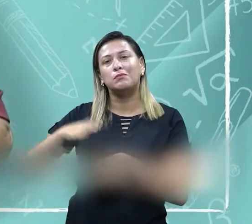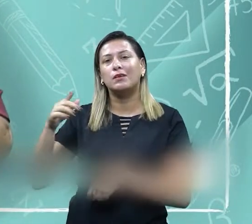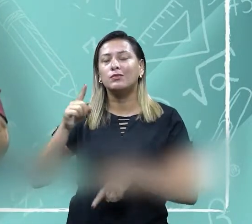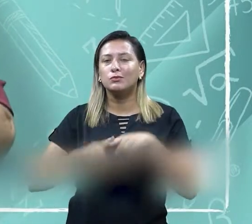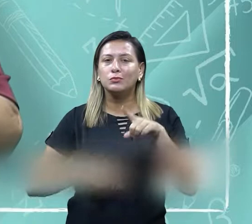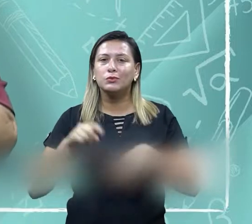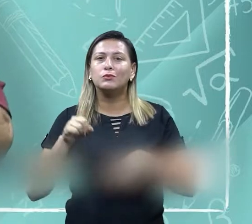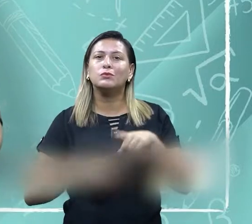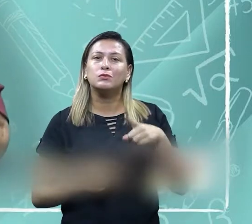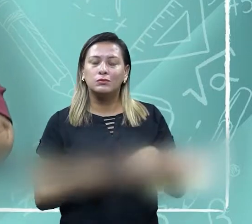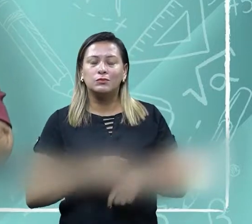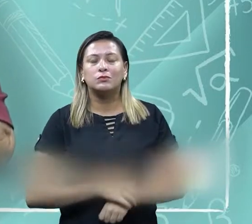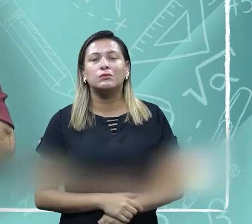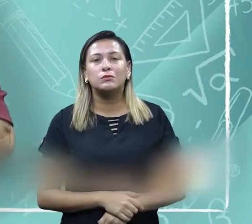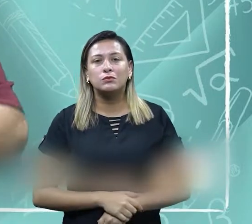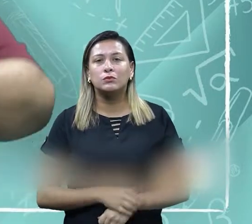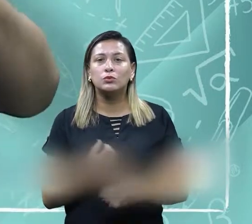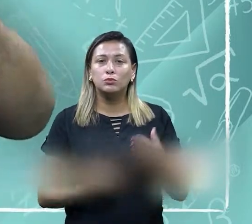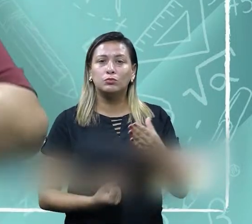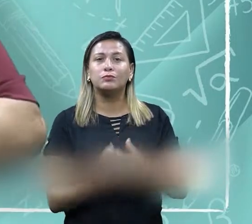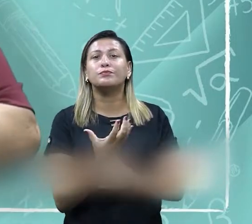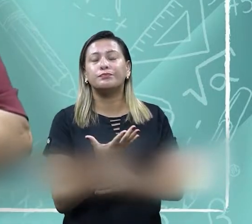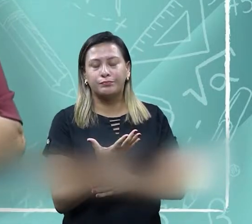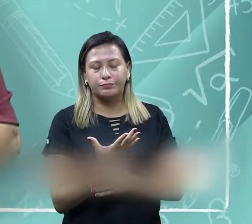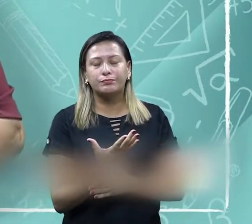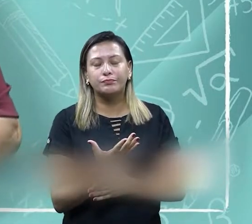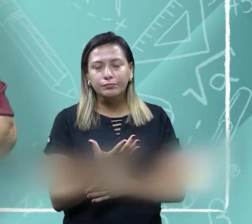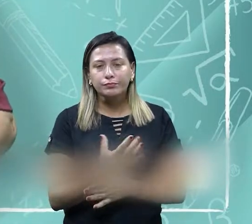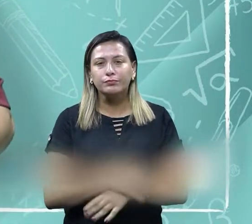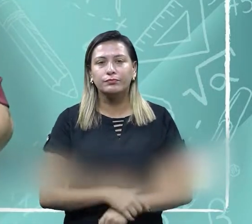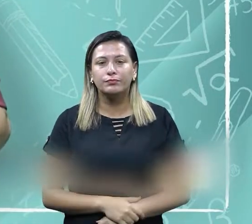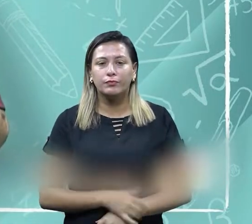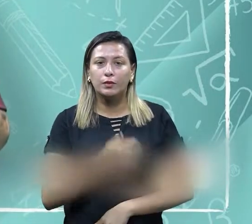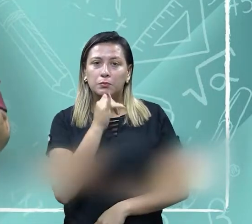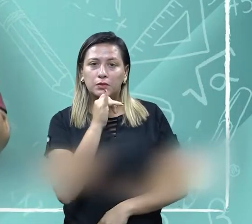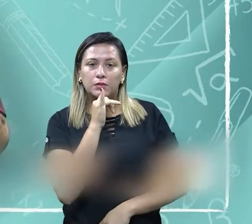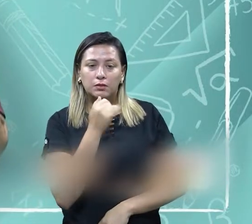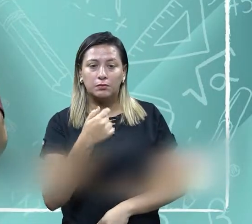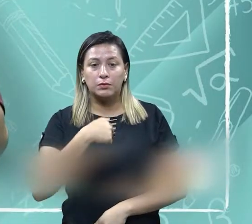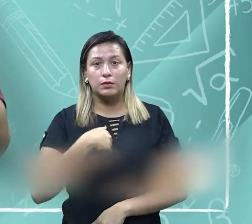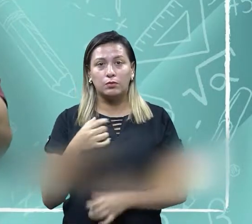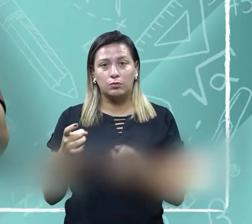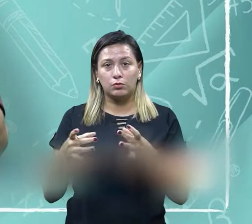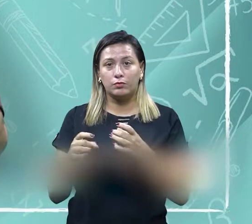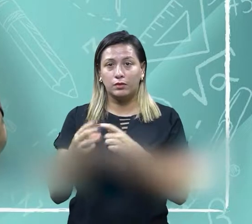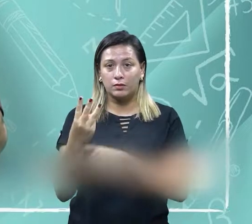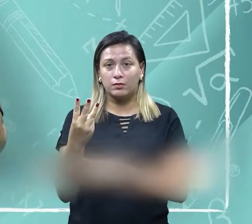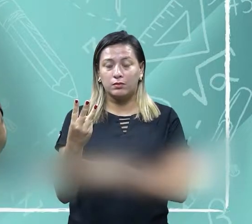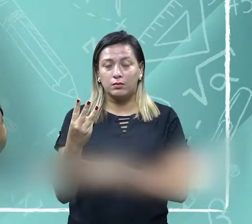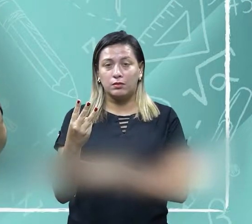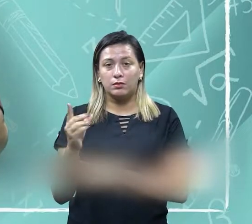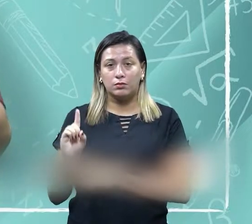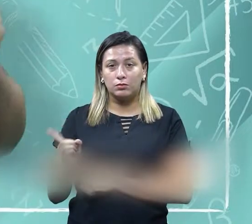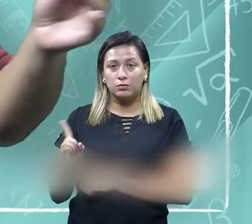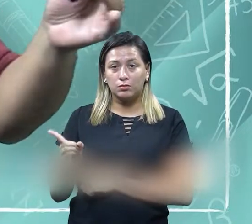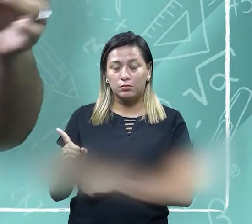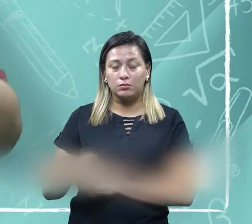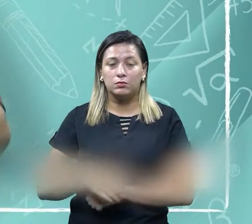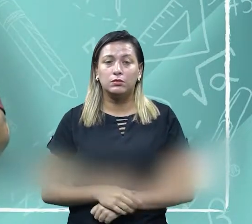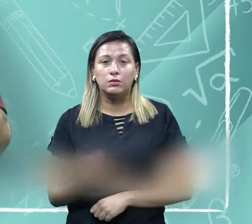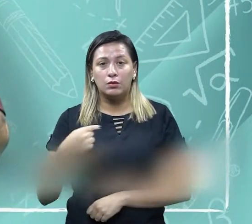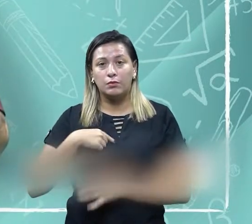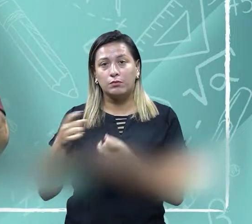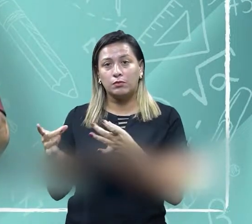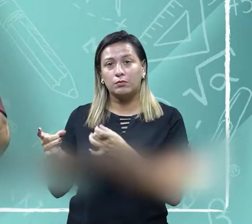outros produtos, inclusive produtos de insumos para a produção. Por exemplo, se eu estou vendendo isso aqui a 3 dólares, então eu vou